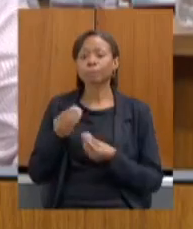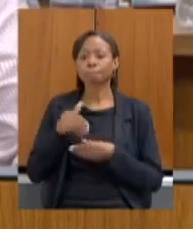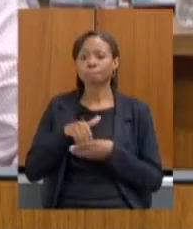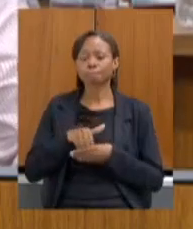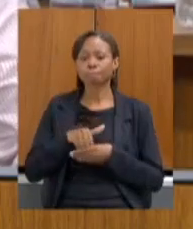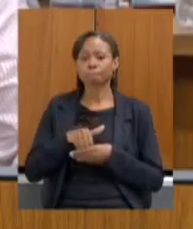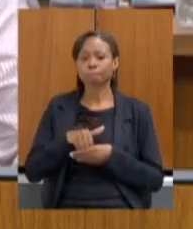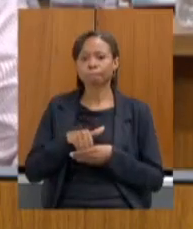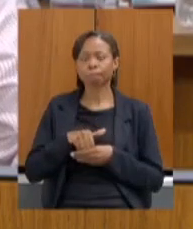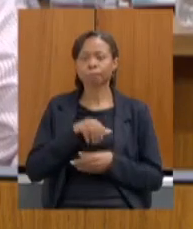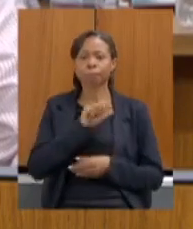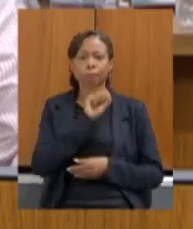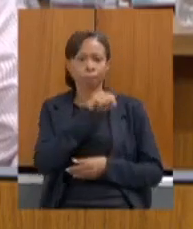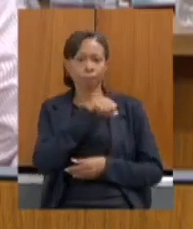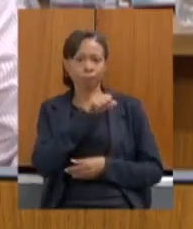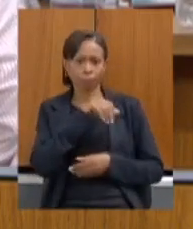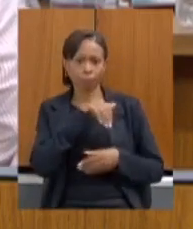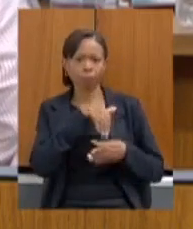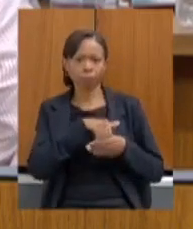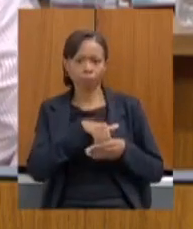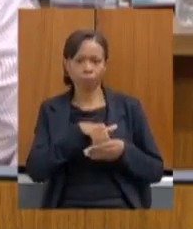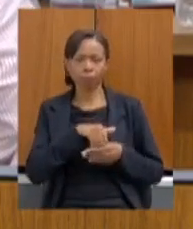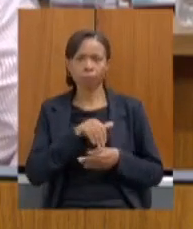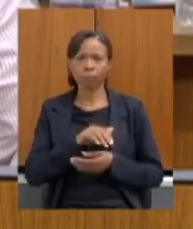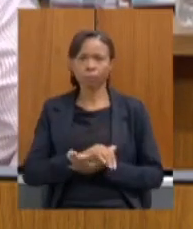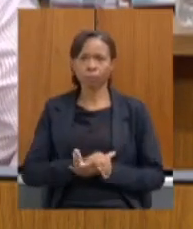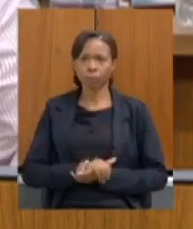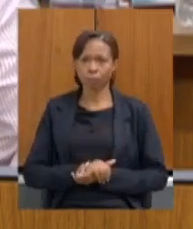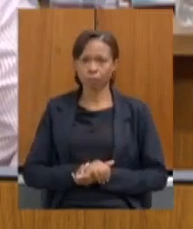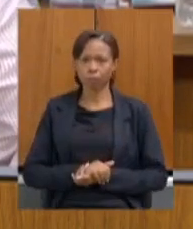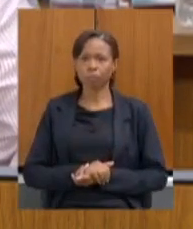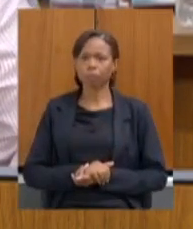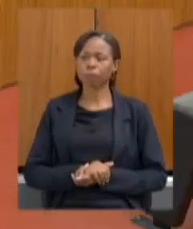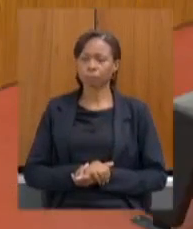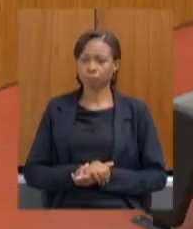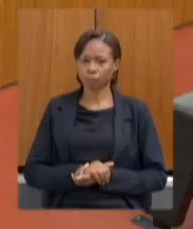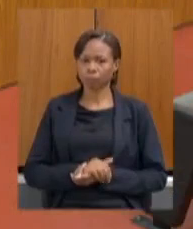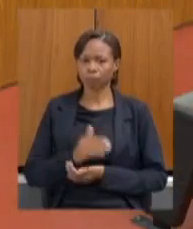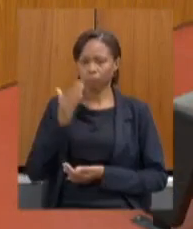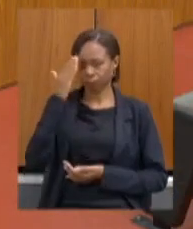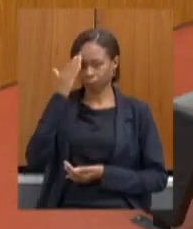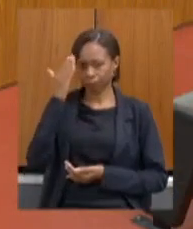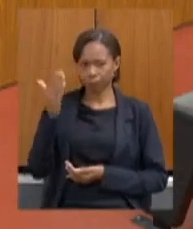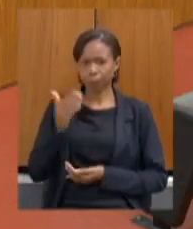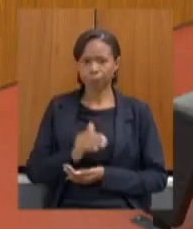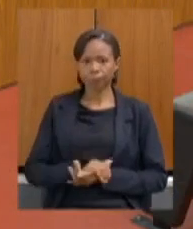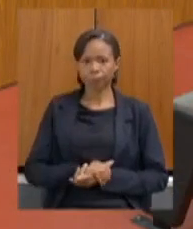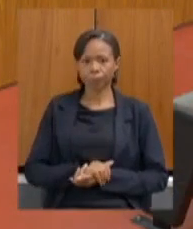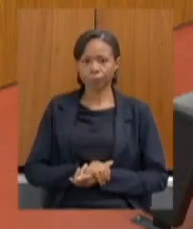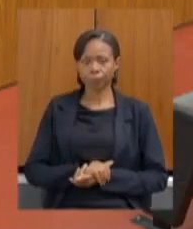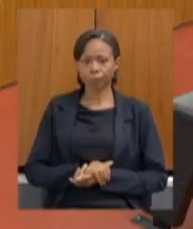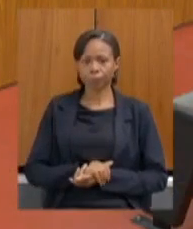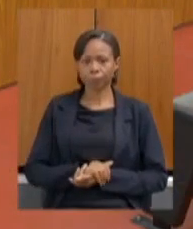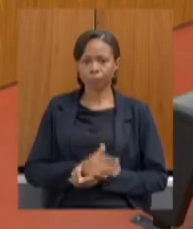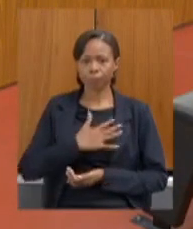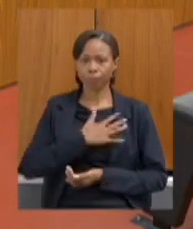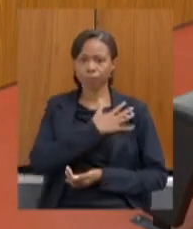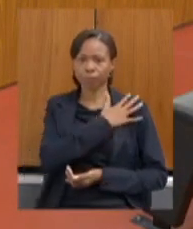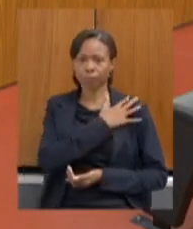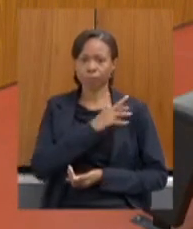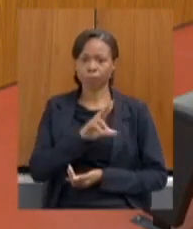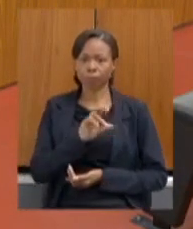O deputado Zé Reis vota sim. Presidenta. Obrigada deputado Zé Reis. Como voto o deputado Sargento